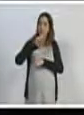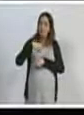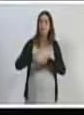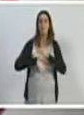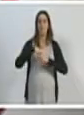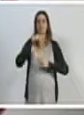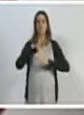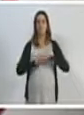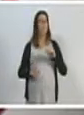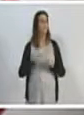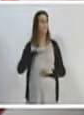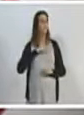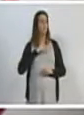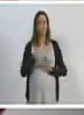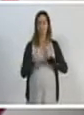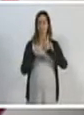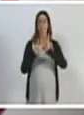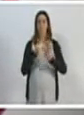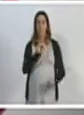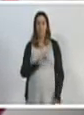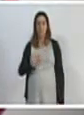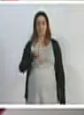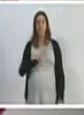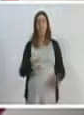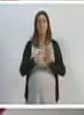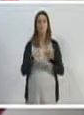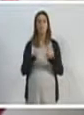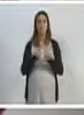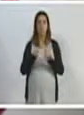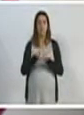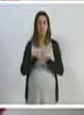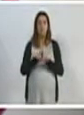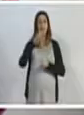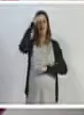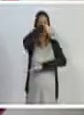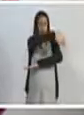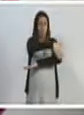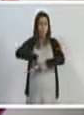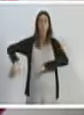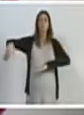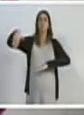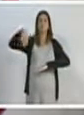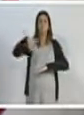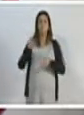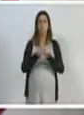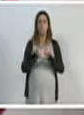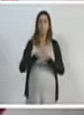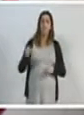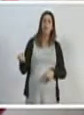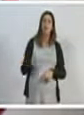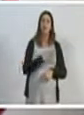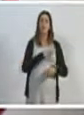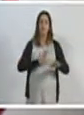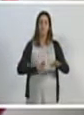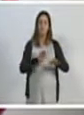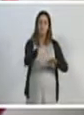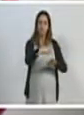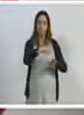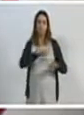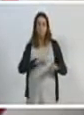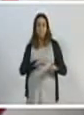ali está bom a foto, pode retirar, mas é a modernização da iluminação pública, a nova sinalização viária, a lombada eletrônica,